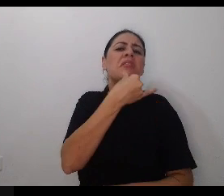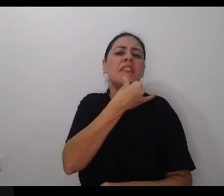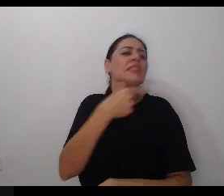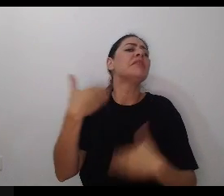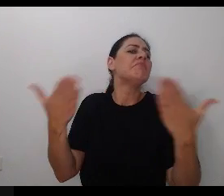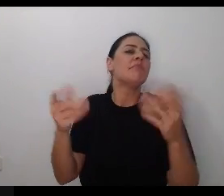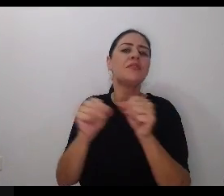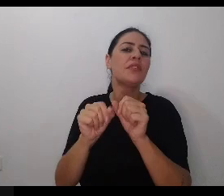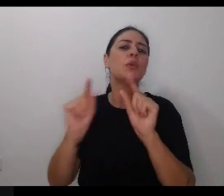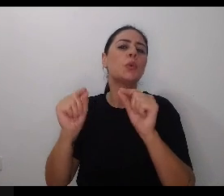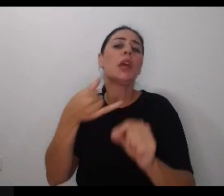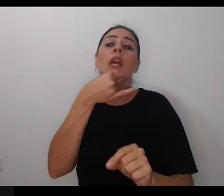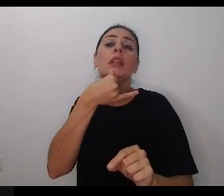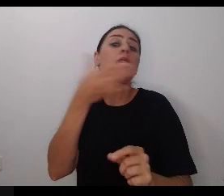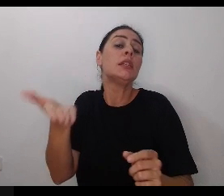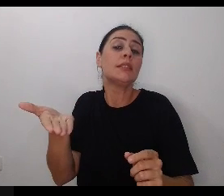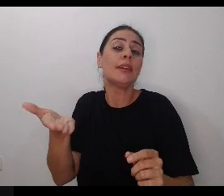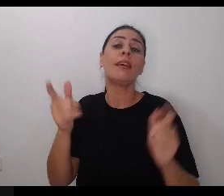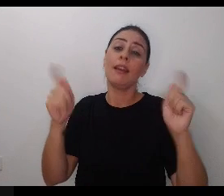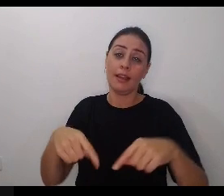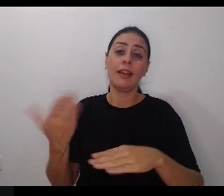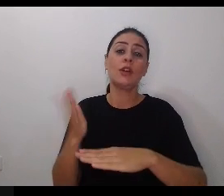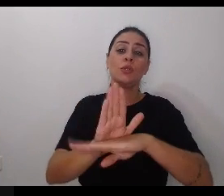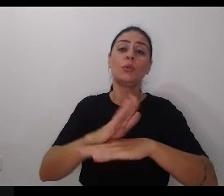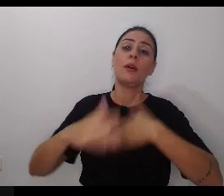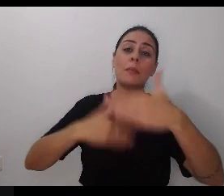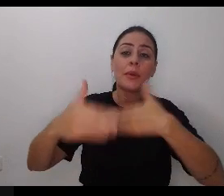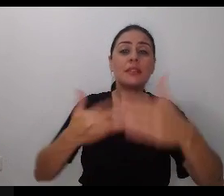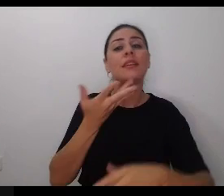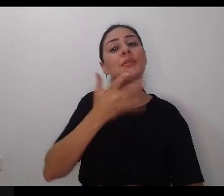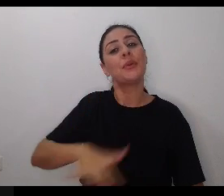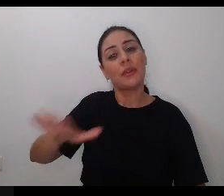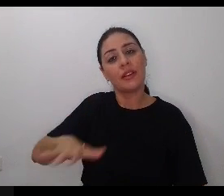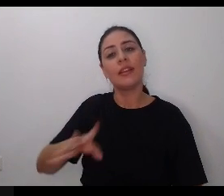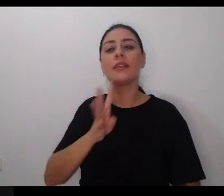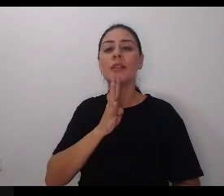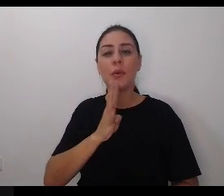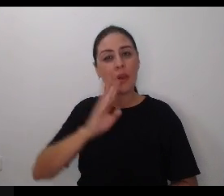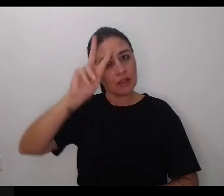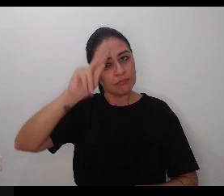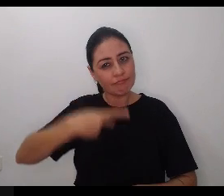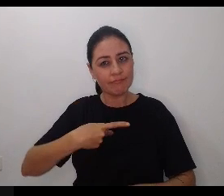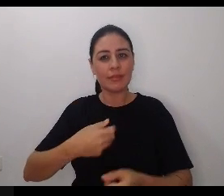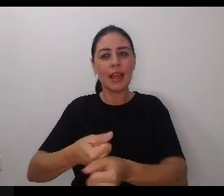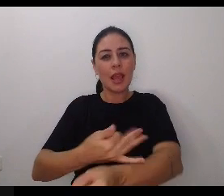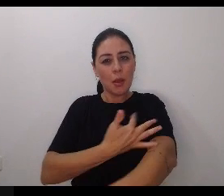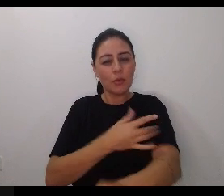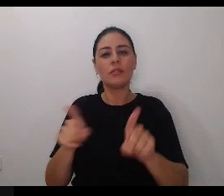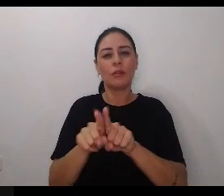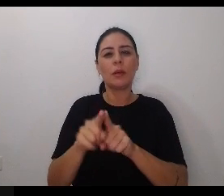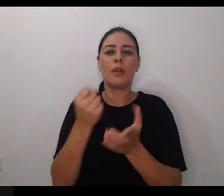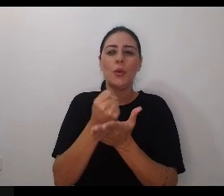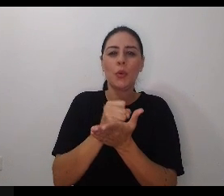achou, né? Então estava se sentindo triste, o que ele fez com essa tristeza, né? Tudo isso ajuda no processo da criança de conhecer